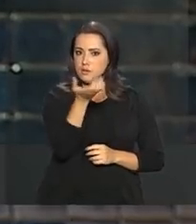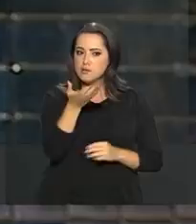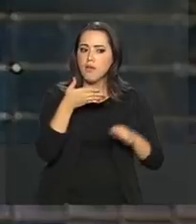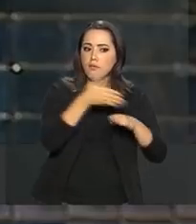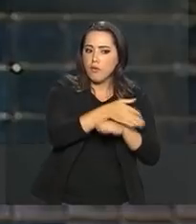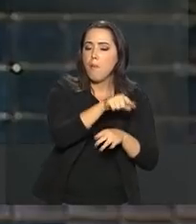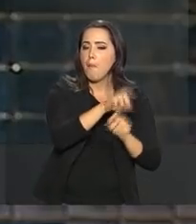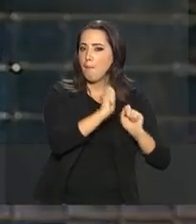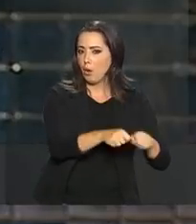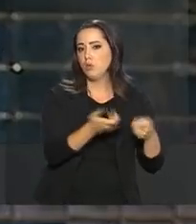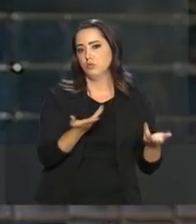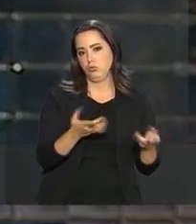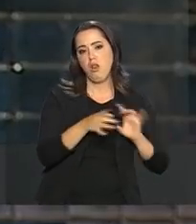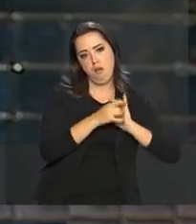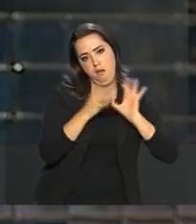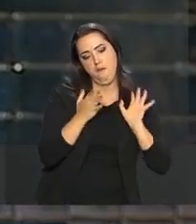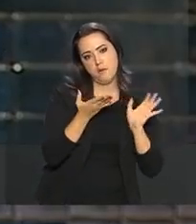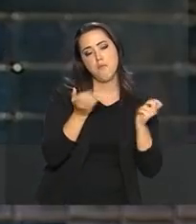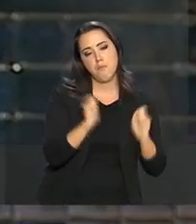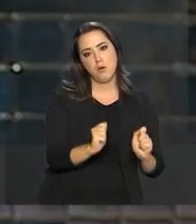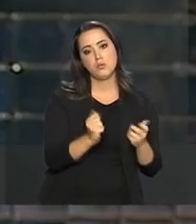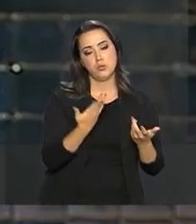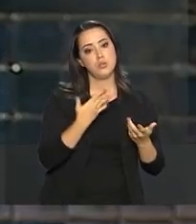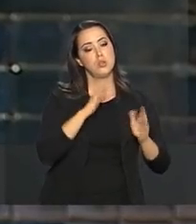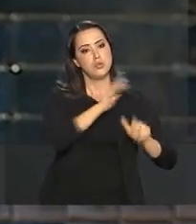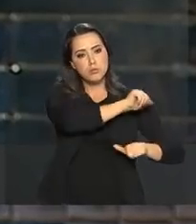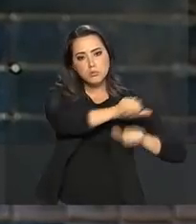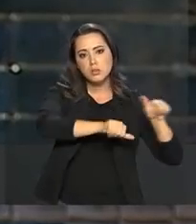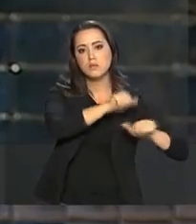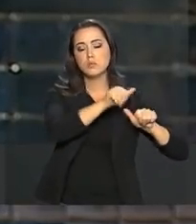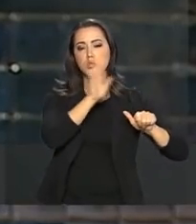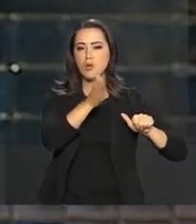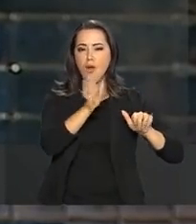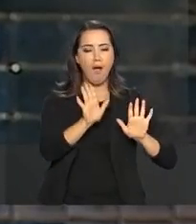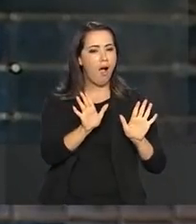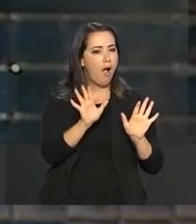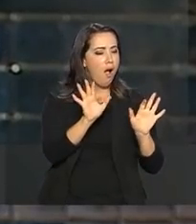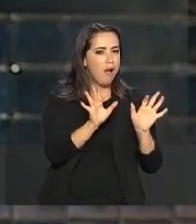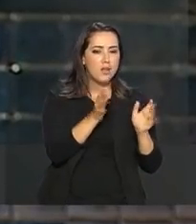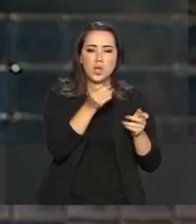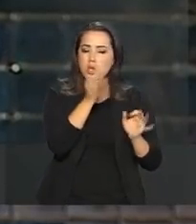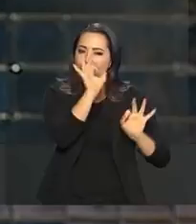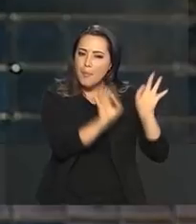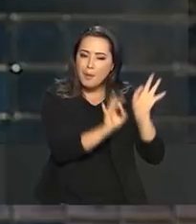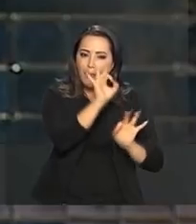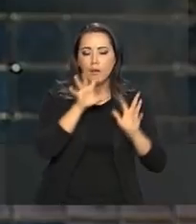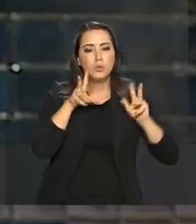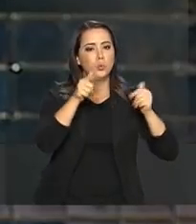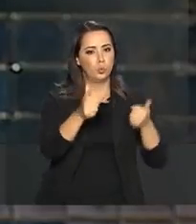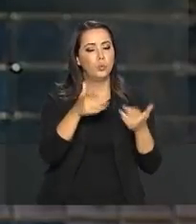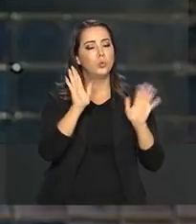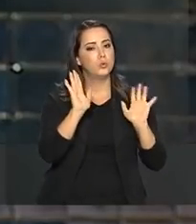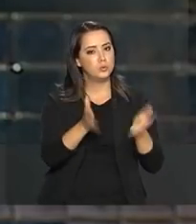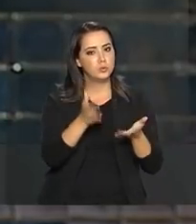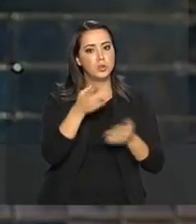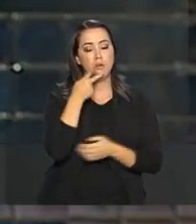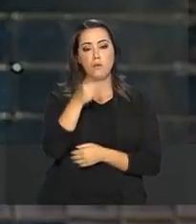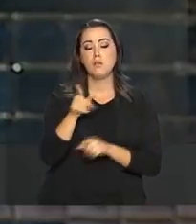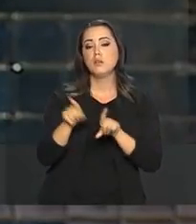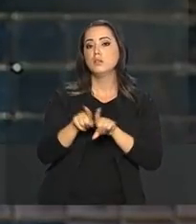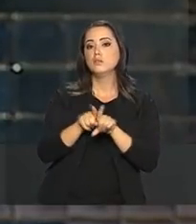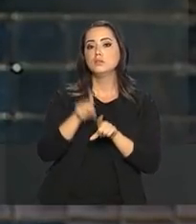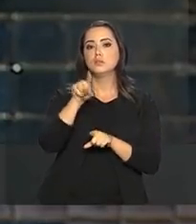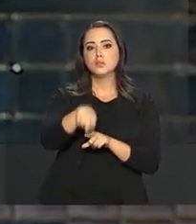fazê lo a transição já está praticamente formatado organizado e isso resultará